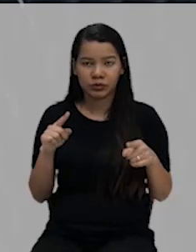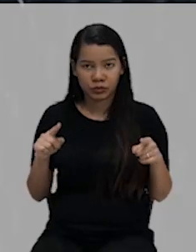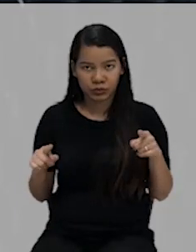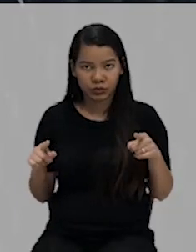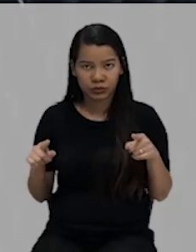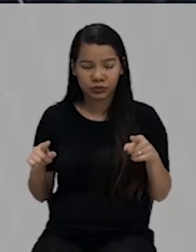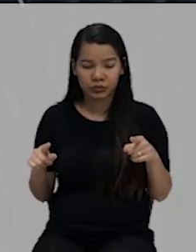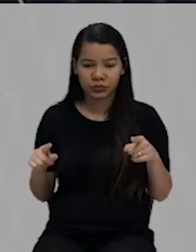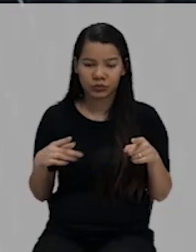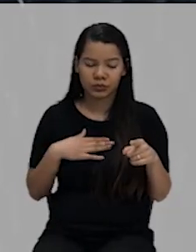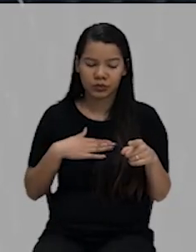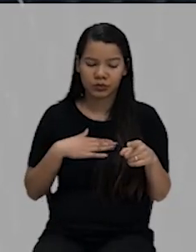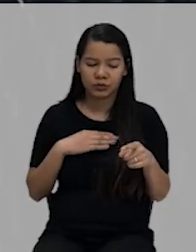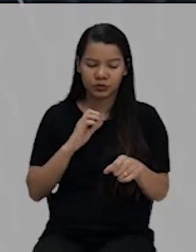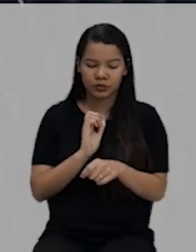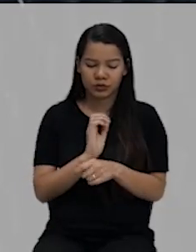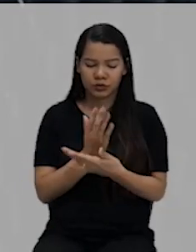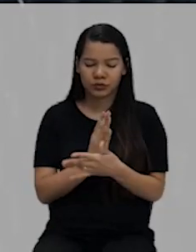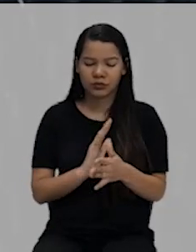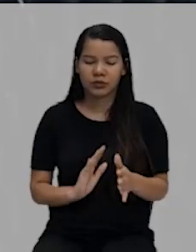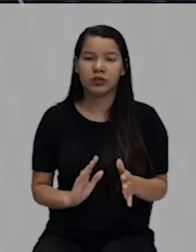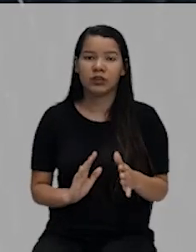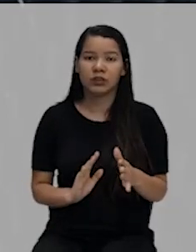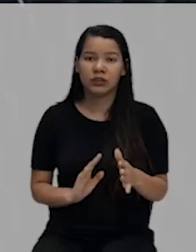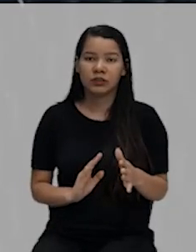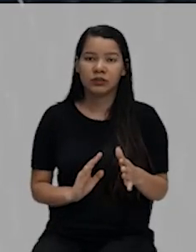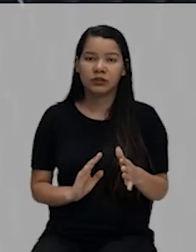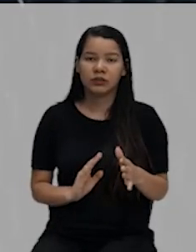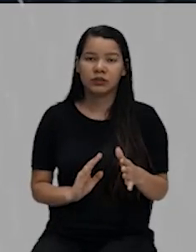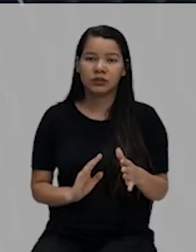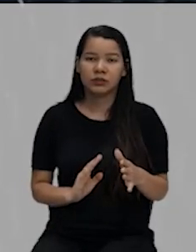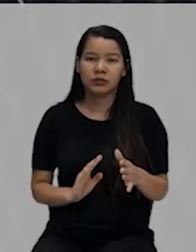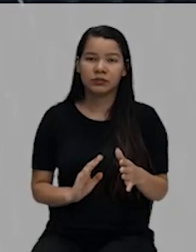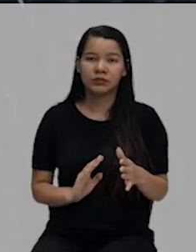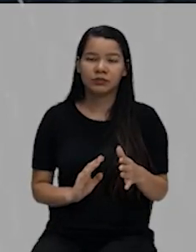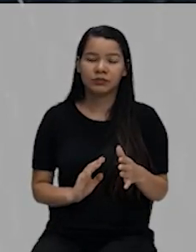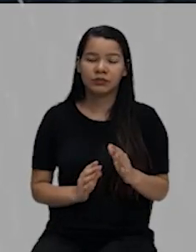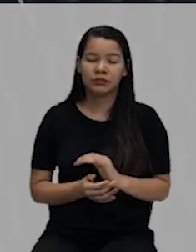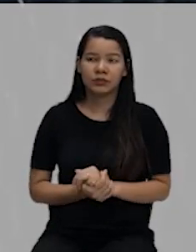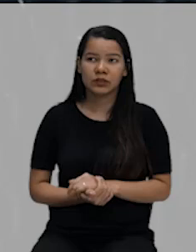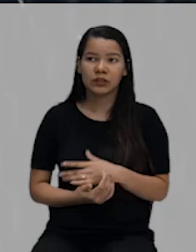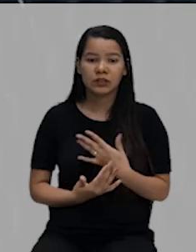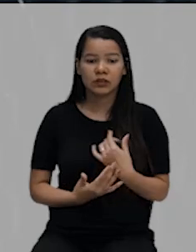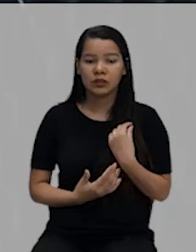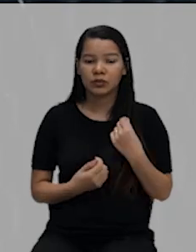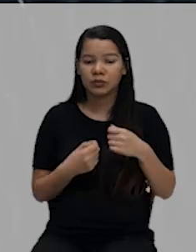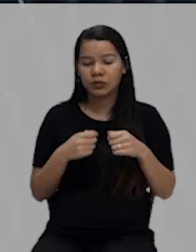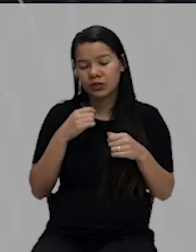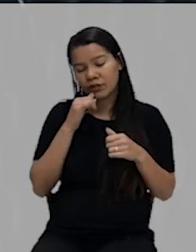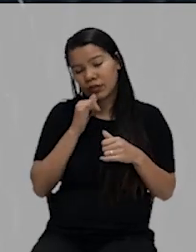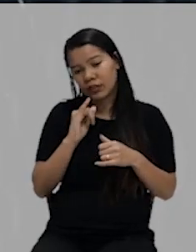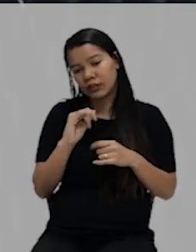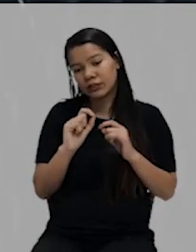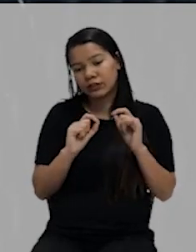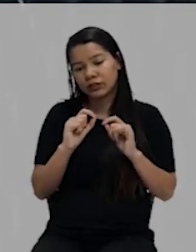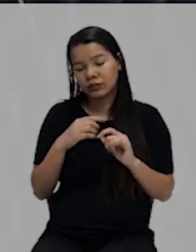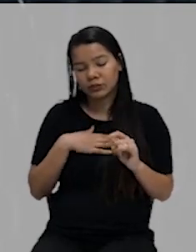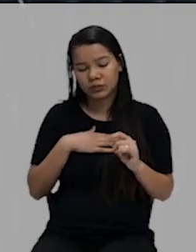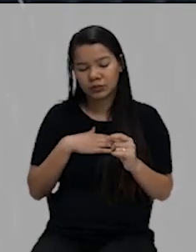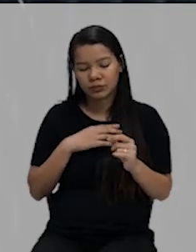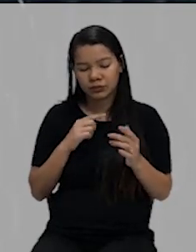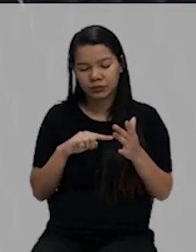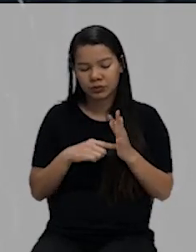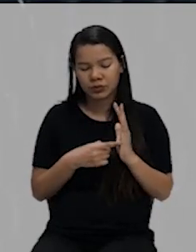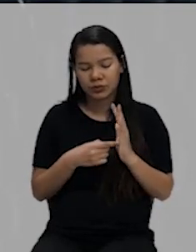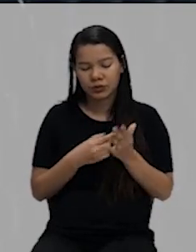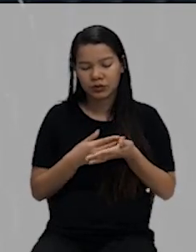né, o meu estado final, né, o meu ponto final. Então, eu posso falar que meu ponto